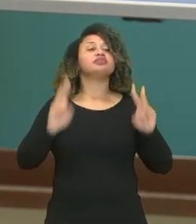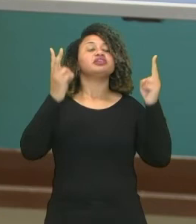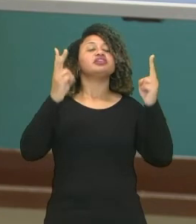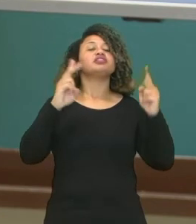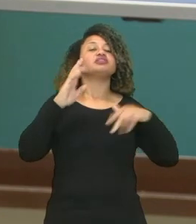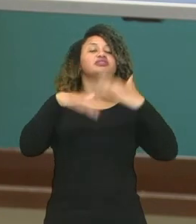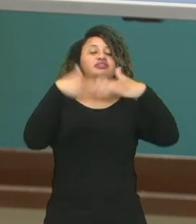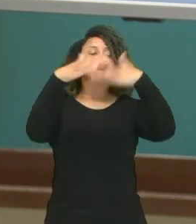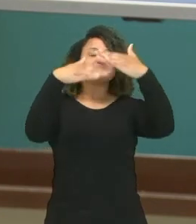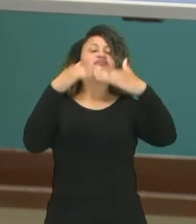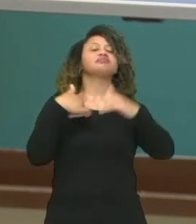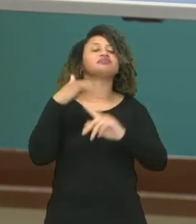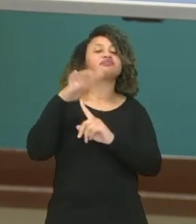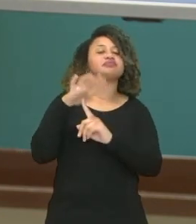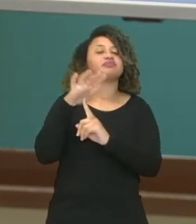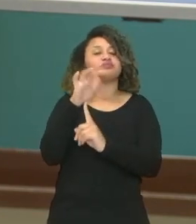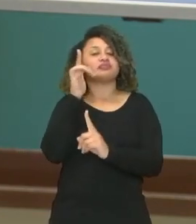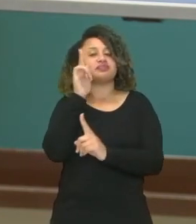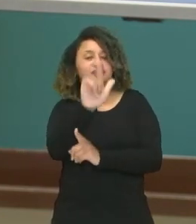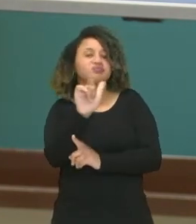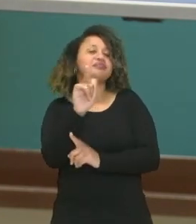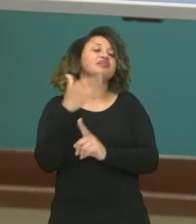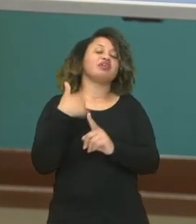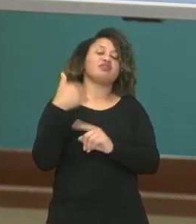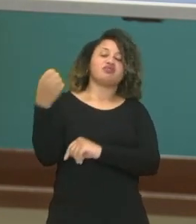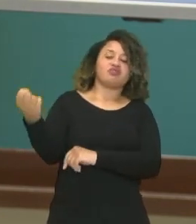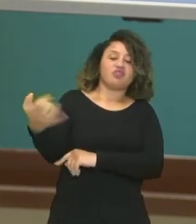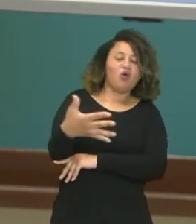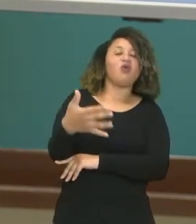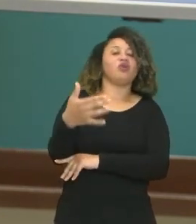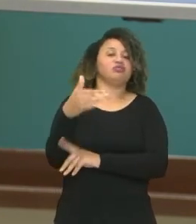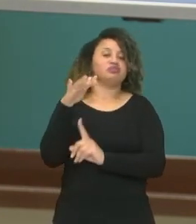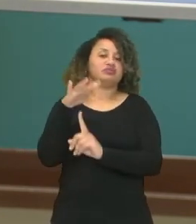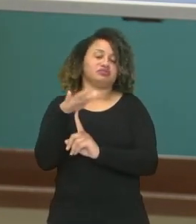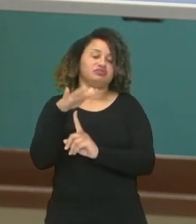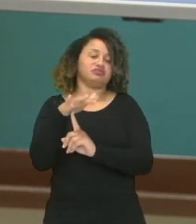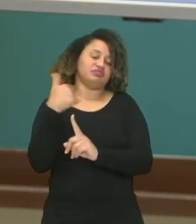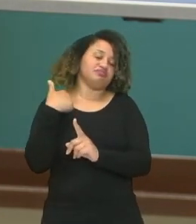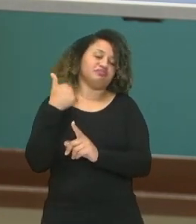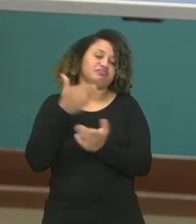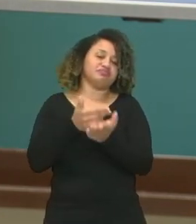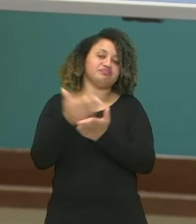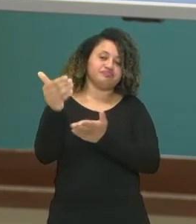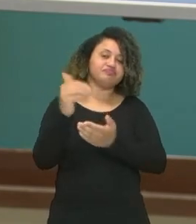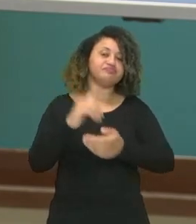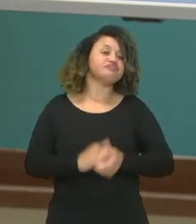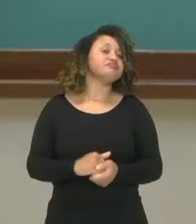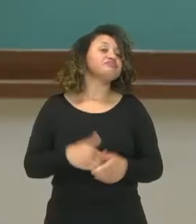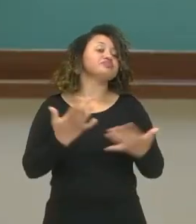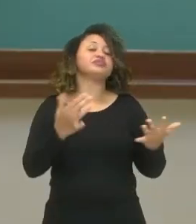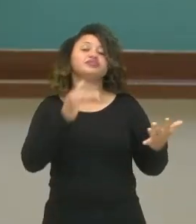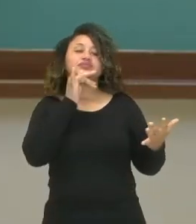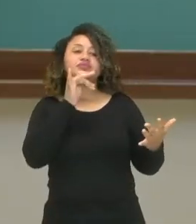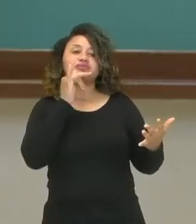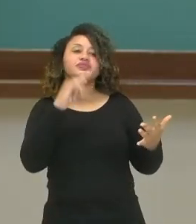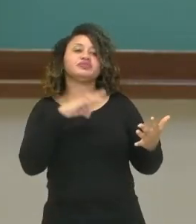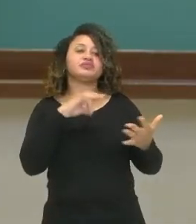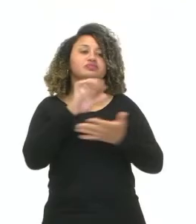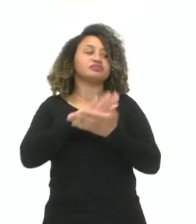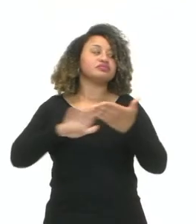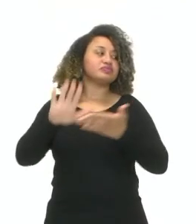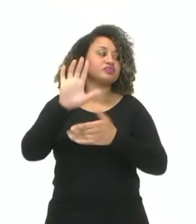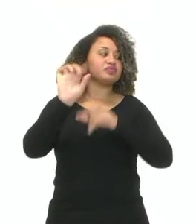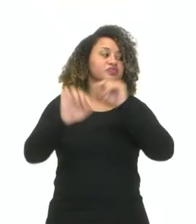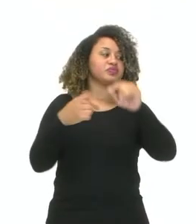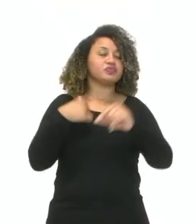progresso que o Paraná alcançava, essa modernidade ao qual o Paraná estava entrando. Aí você tem, por exemplo, na imagem do lado direito,